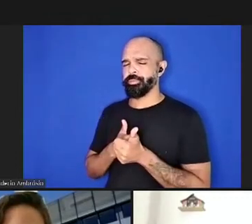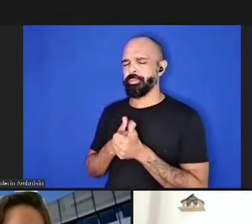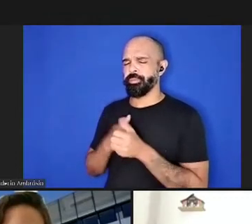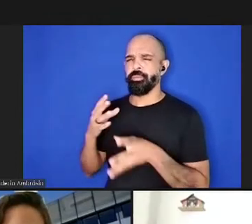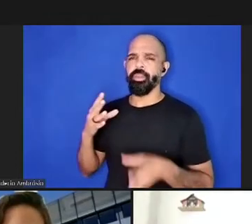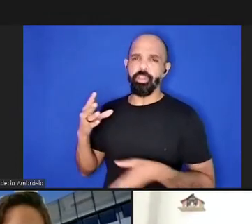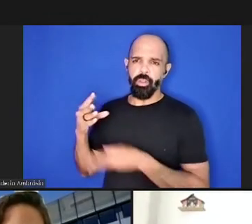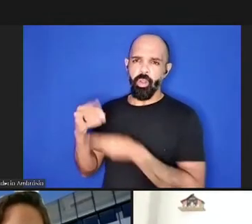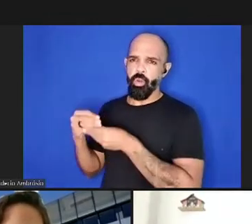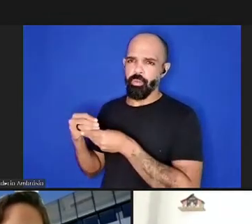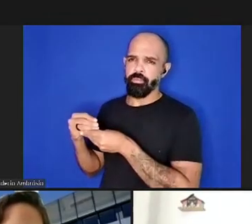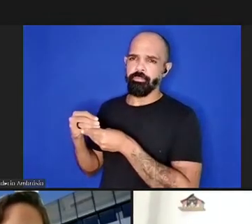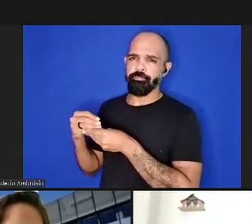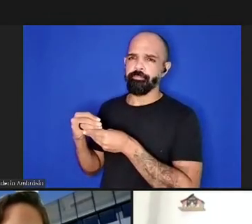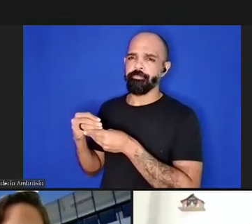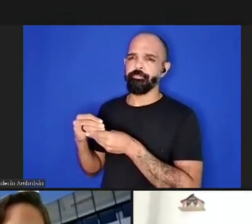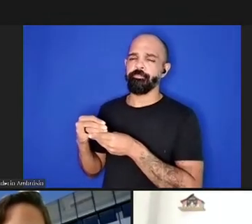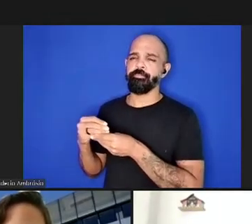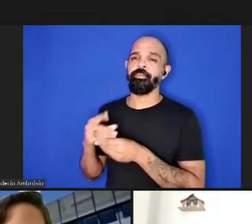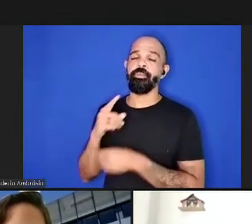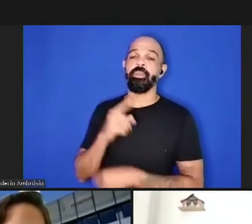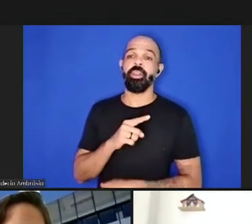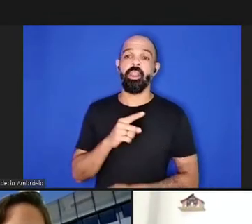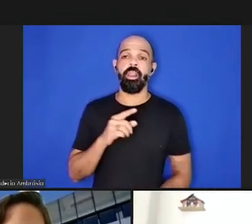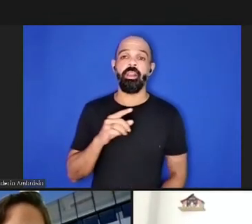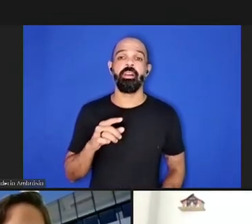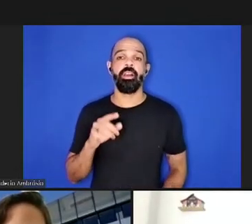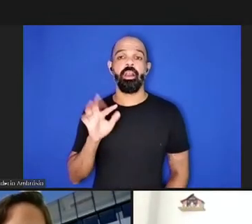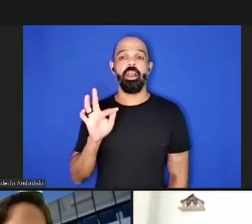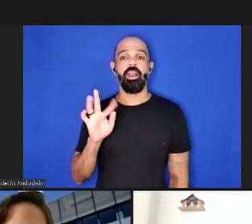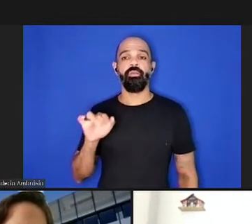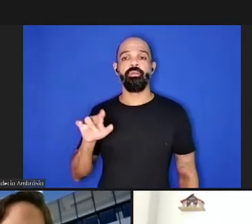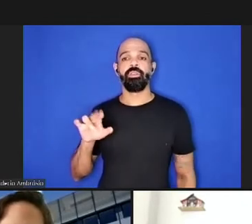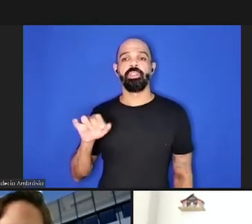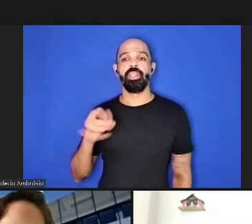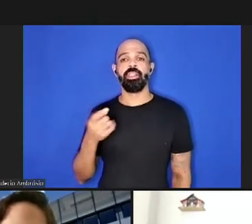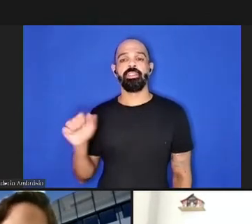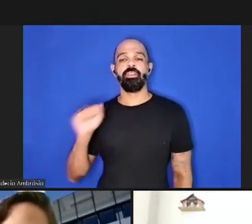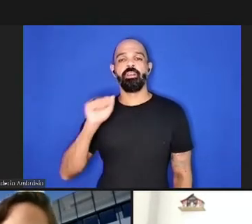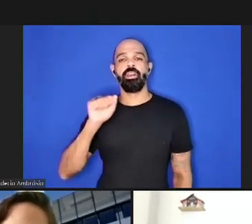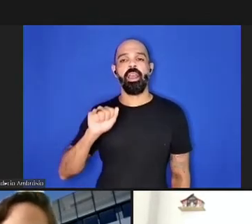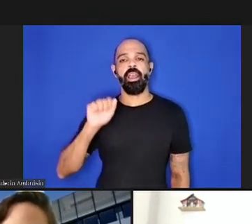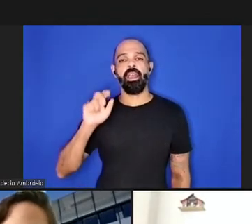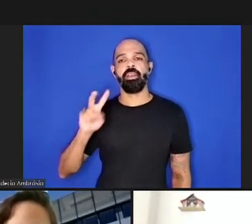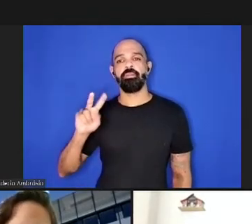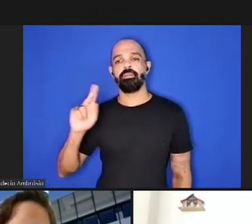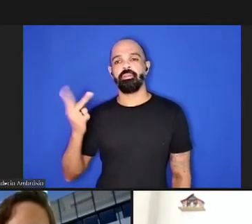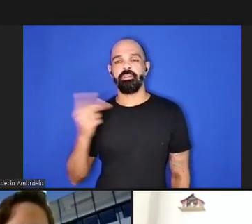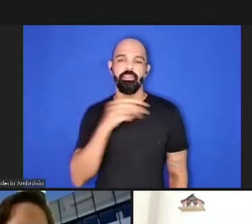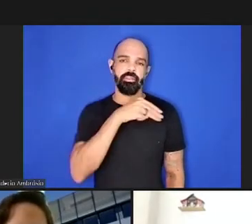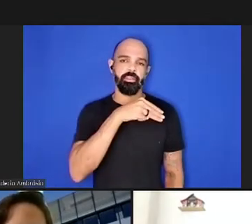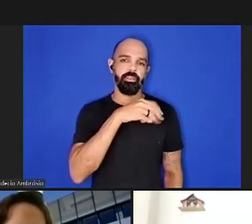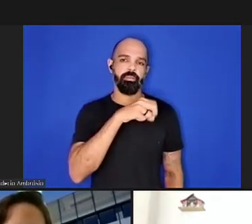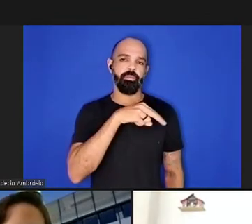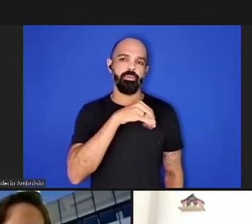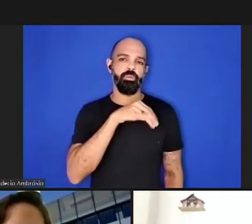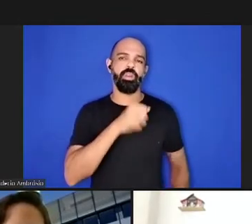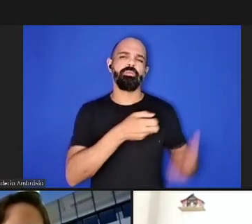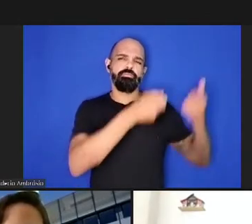complemento à Fundação Alexander von Humboldt, que a Mônica fez essa explanação